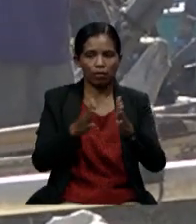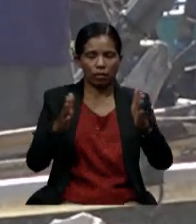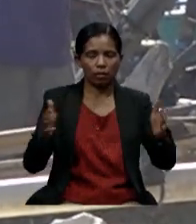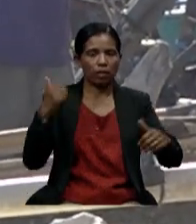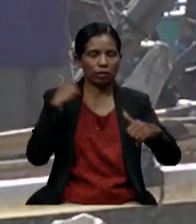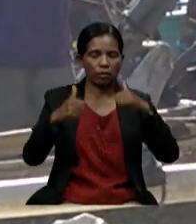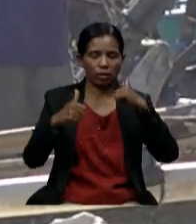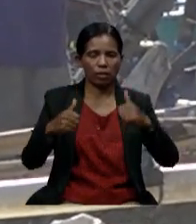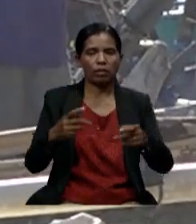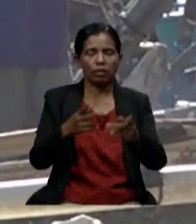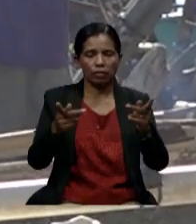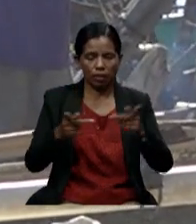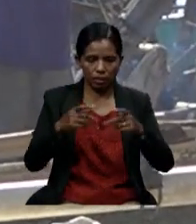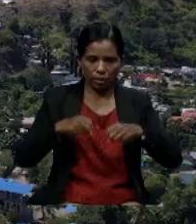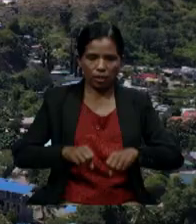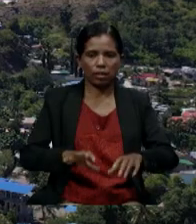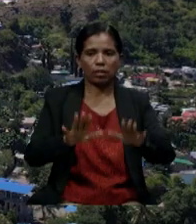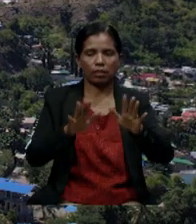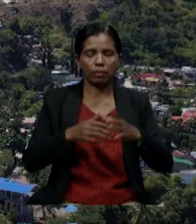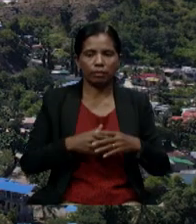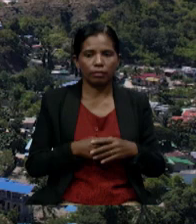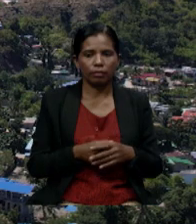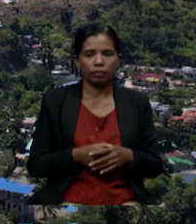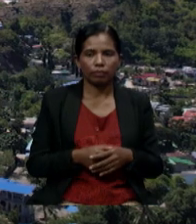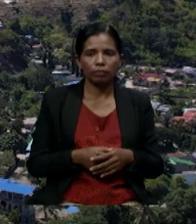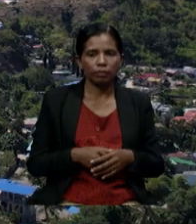atividade turismo marina nian.